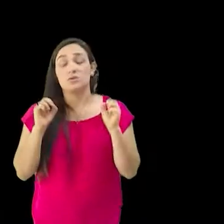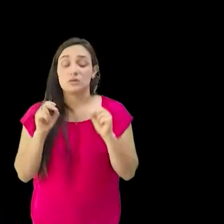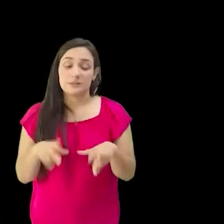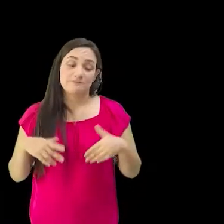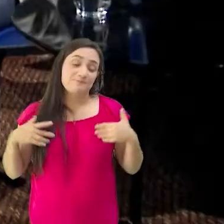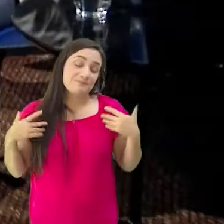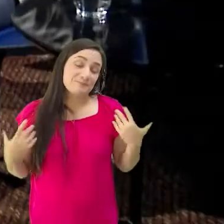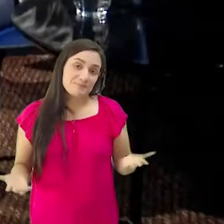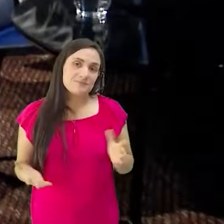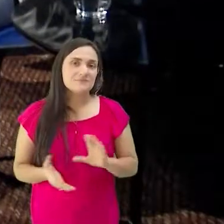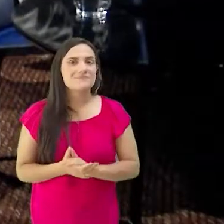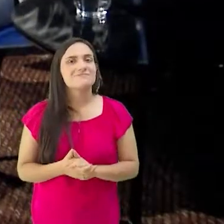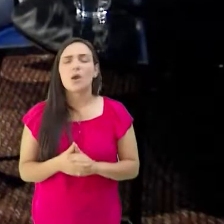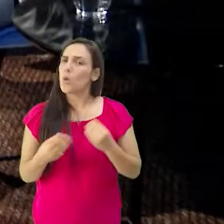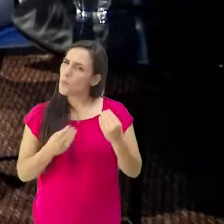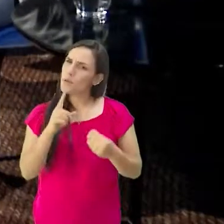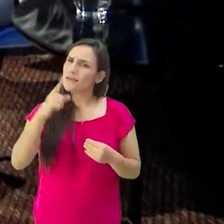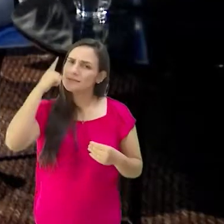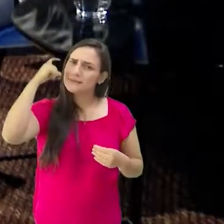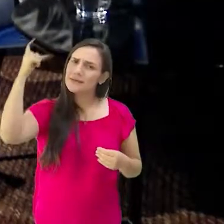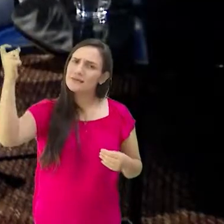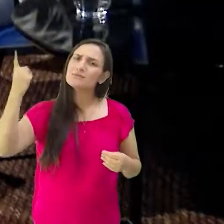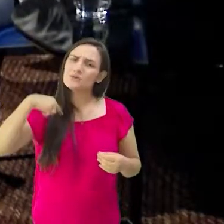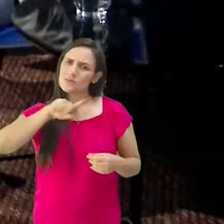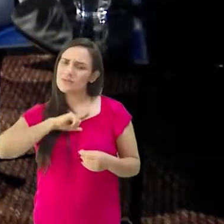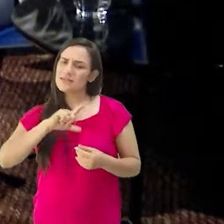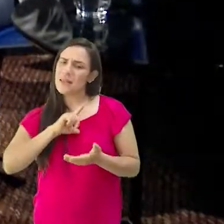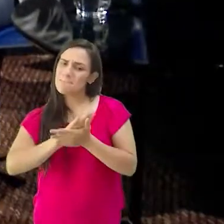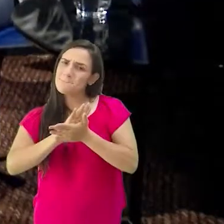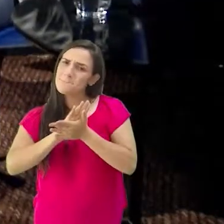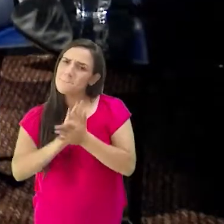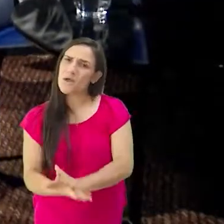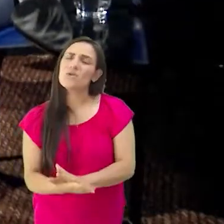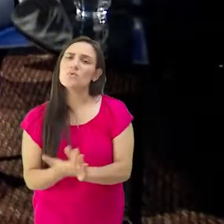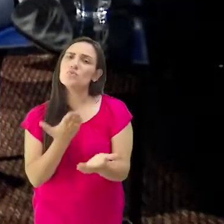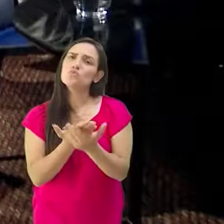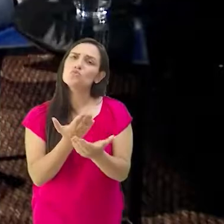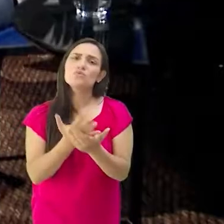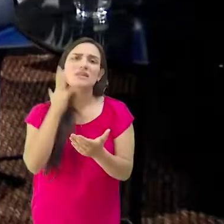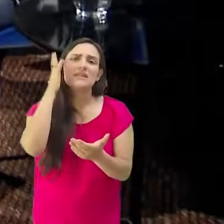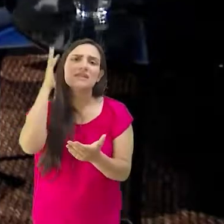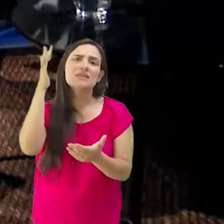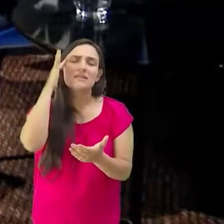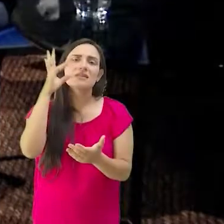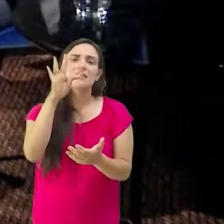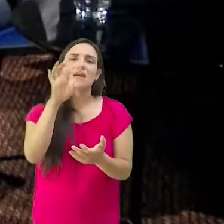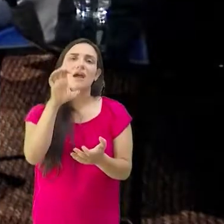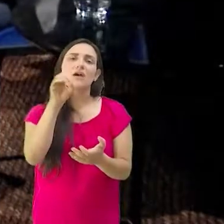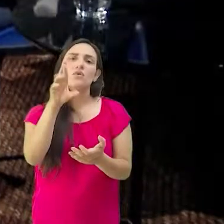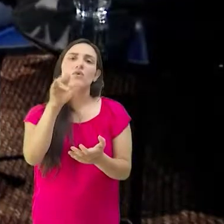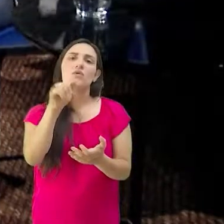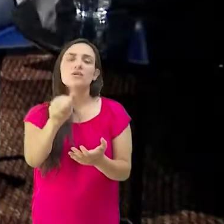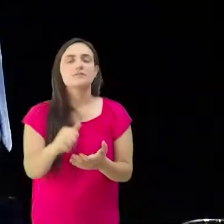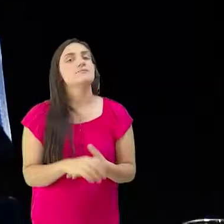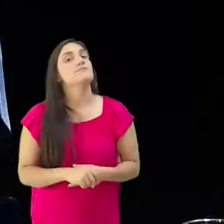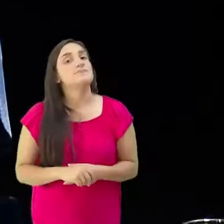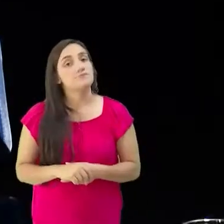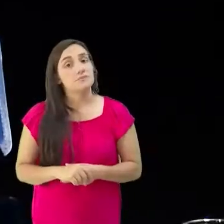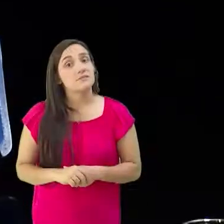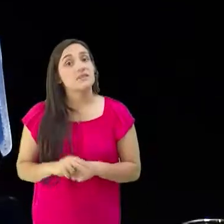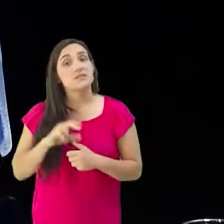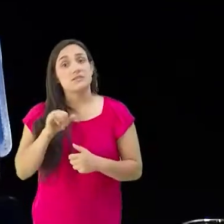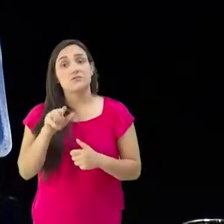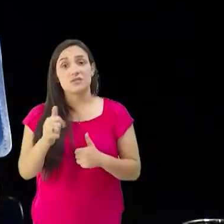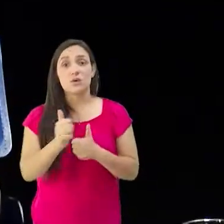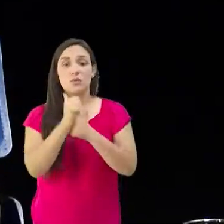Mas é interessante essa coisa, né? A gente tinha preconceito com a teoria, né? Preconceito com a teoria. Tudo é na intuição, tudo é na base, né? E ó, você jovem que